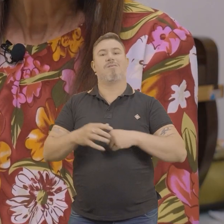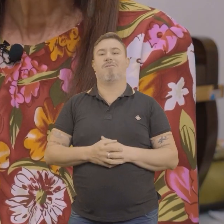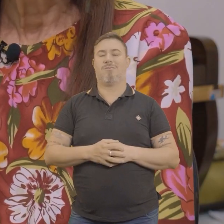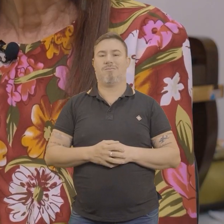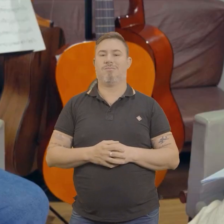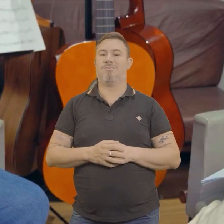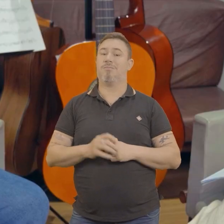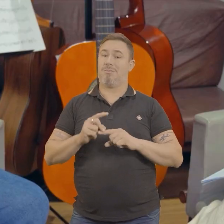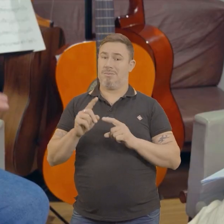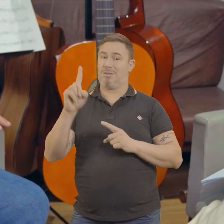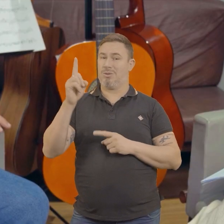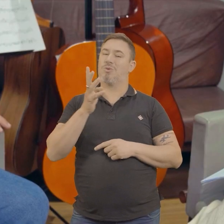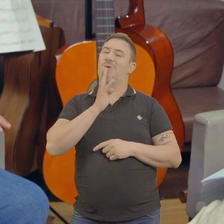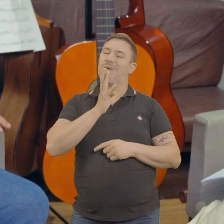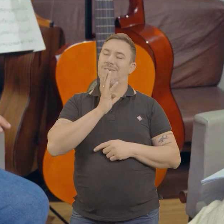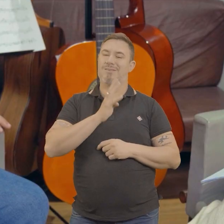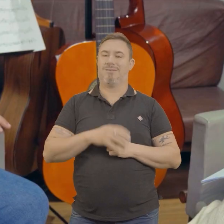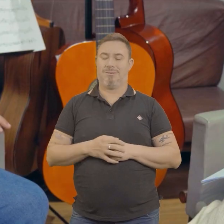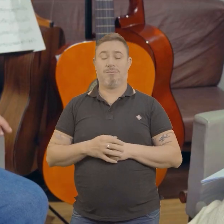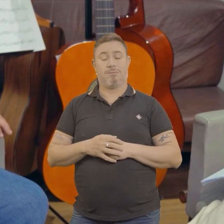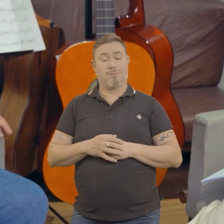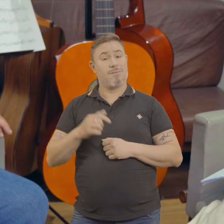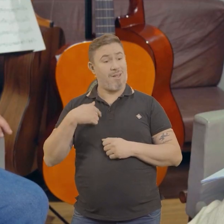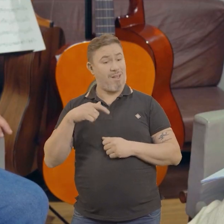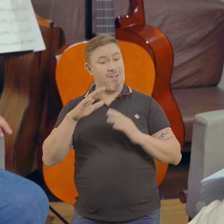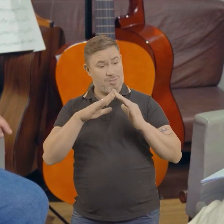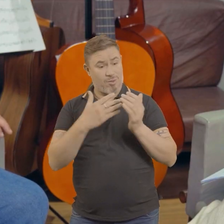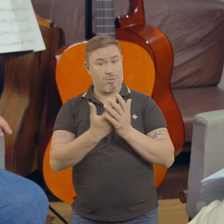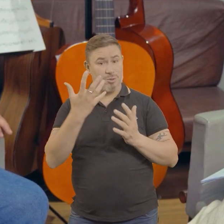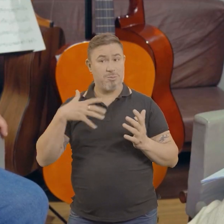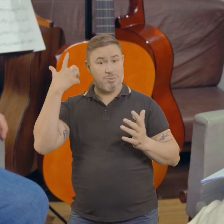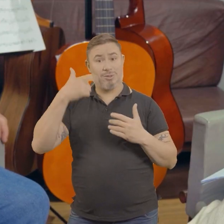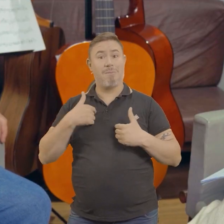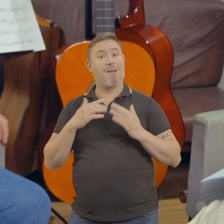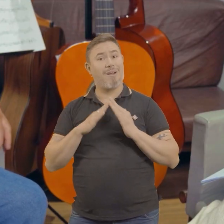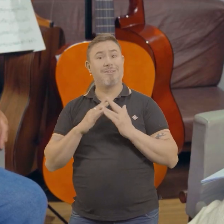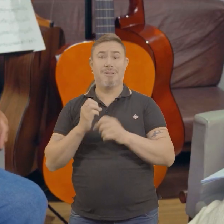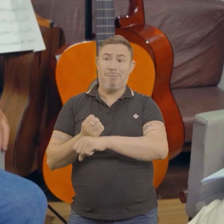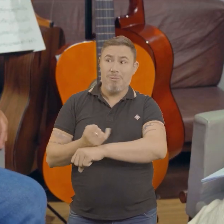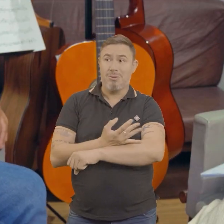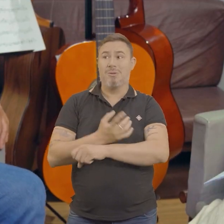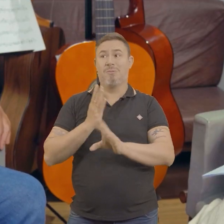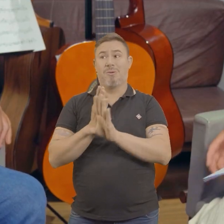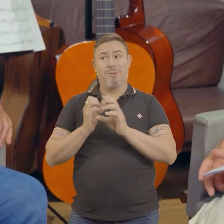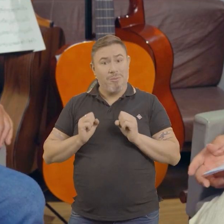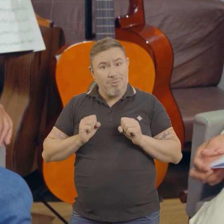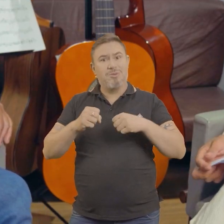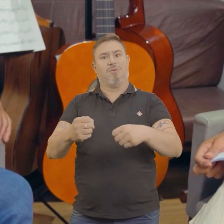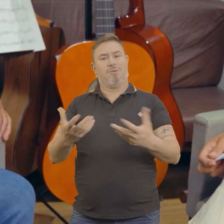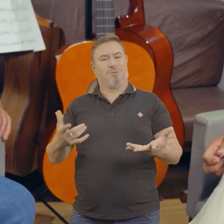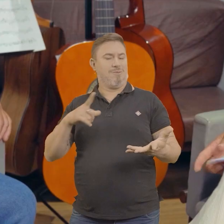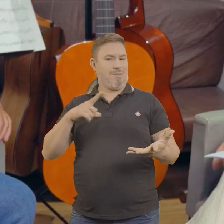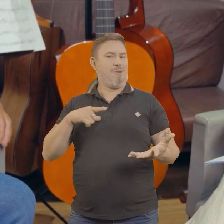Só Deus sabe. O conservatório é a minha casa. Eu até me emociono por conta dessa dedicação que eu tenho ao conservatório,